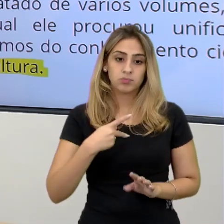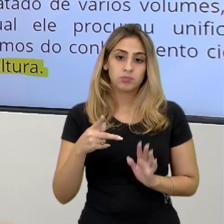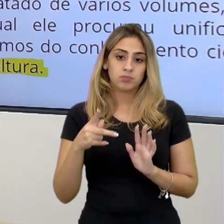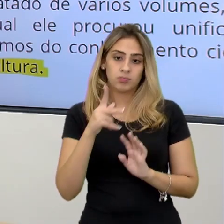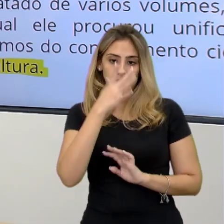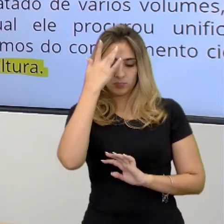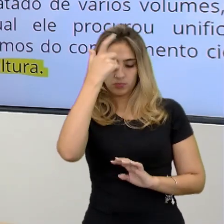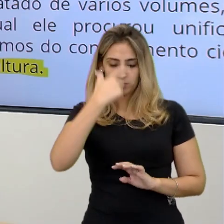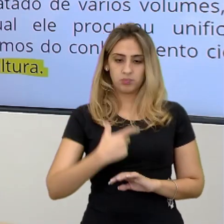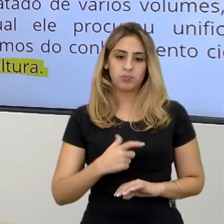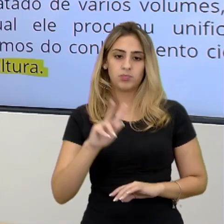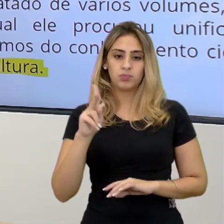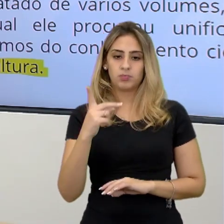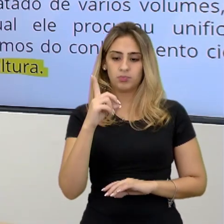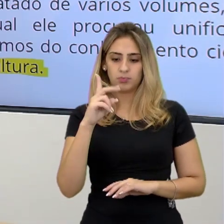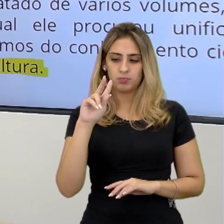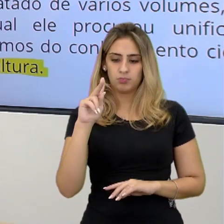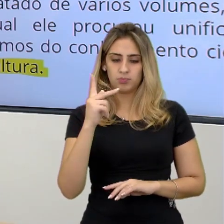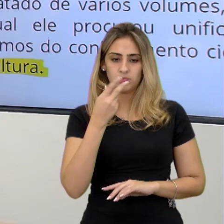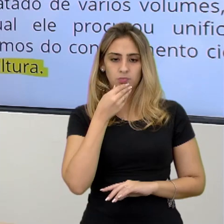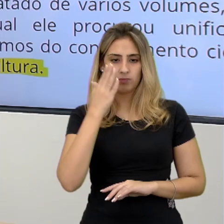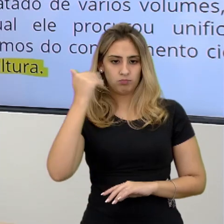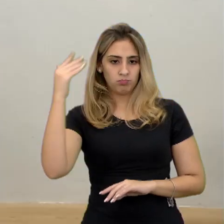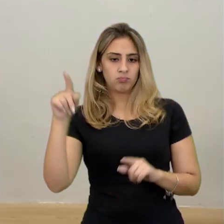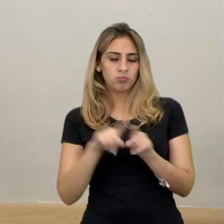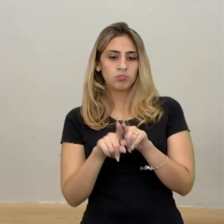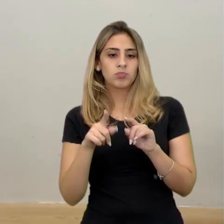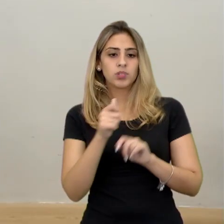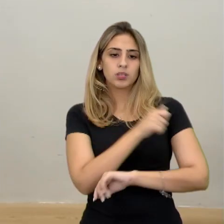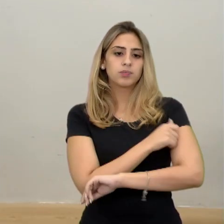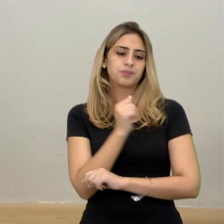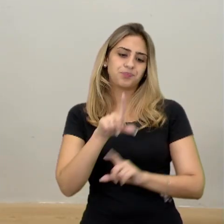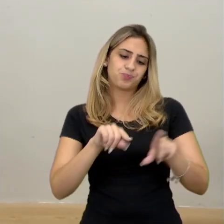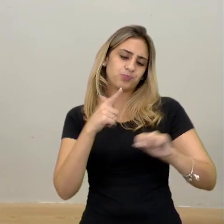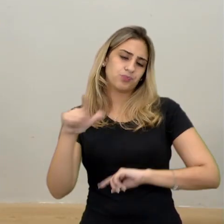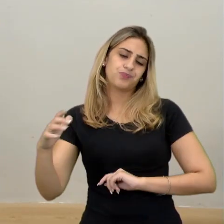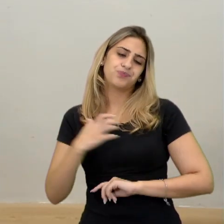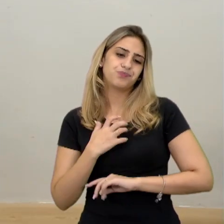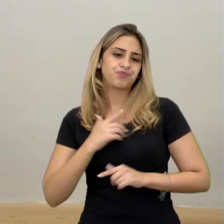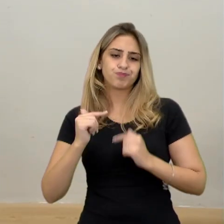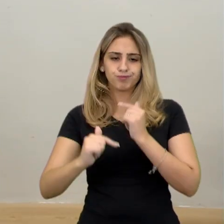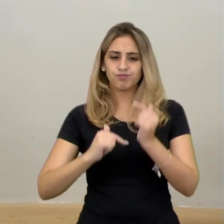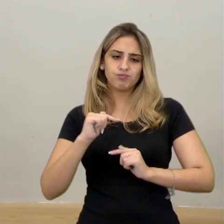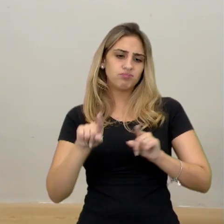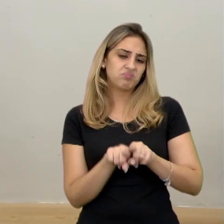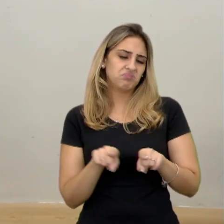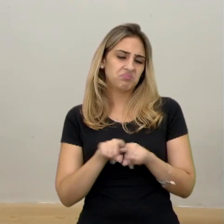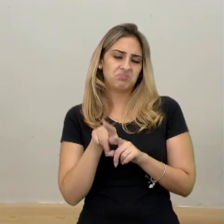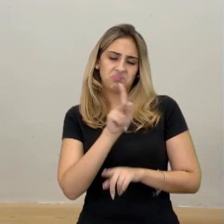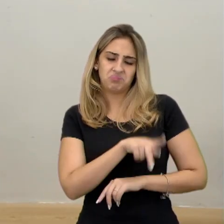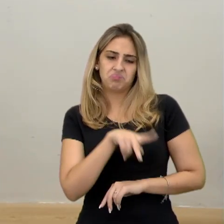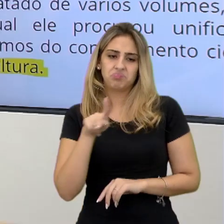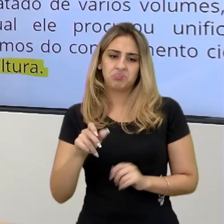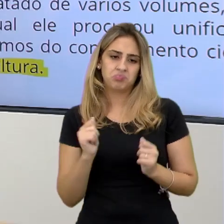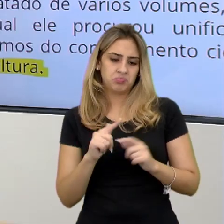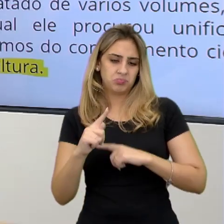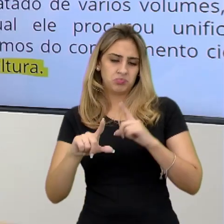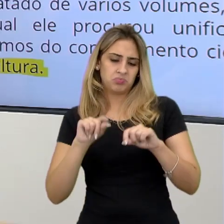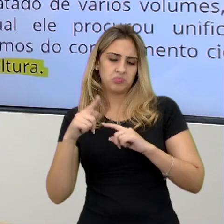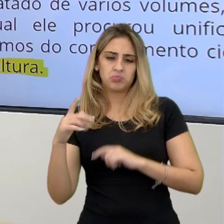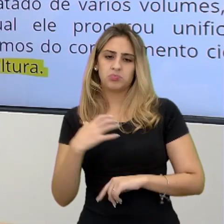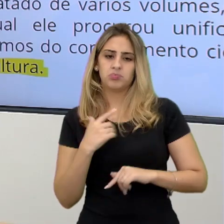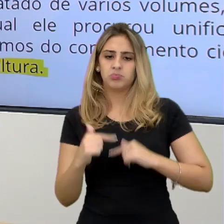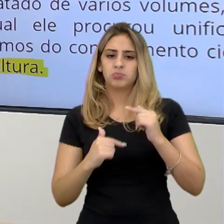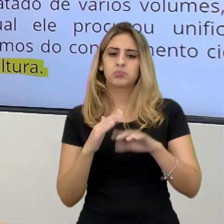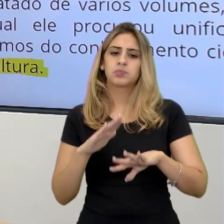Hatzel. Mas lembrando que o estudante pode escolher outra forma de trabalho, que o professor pode escolher outra forma de